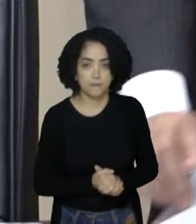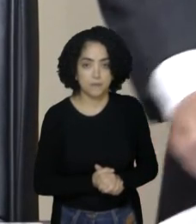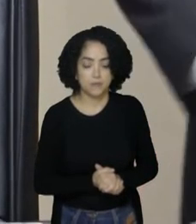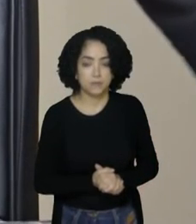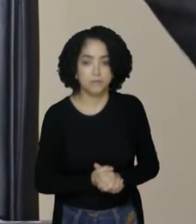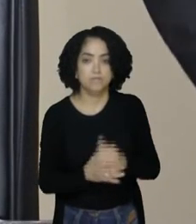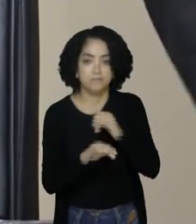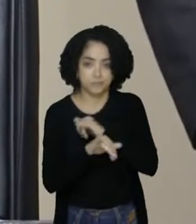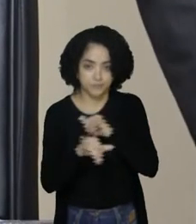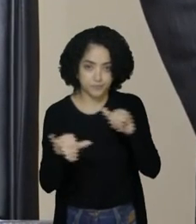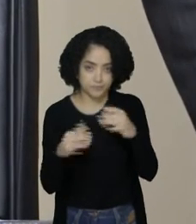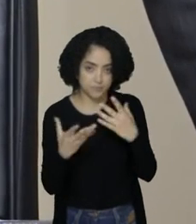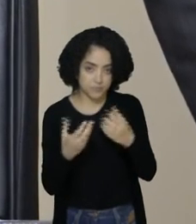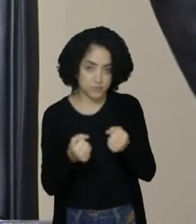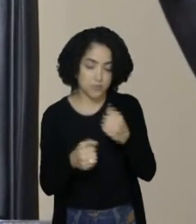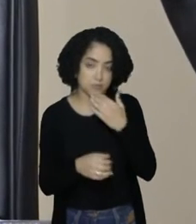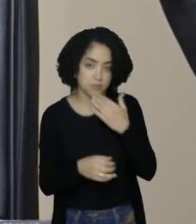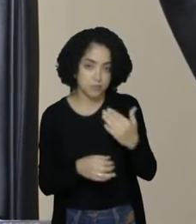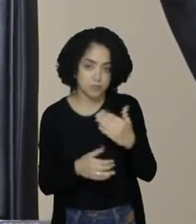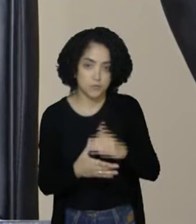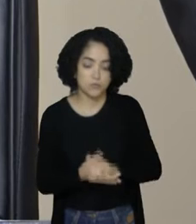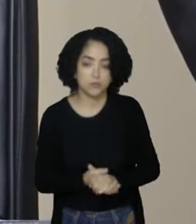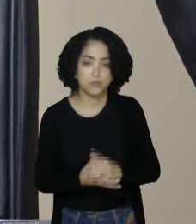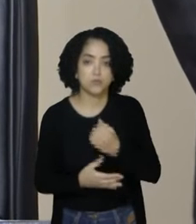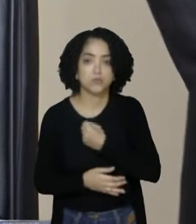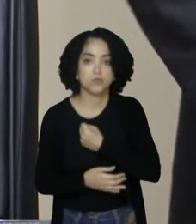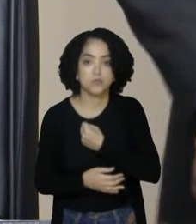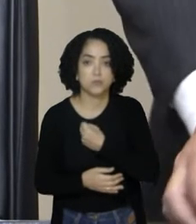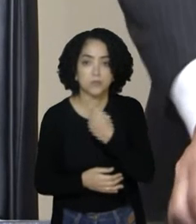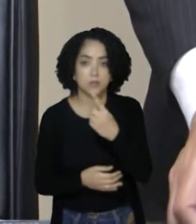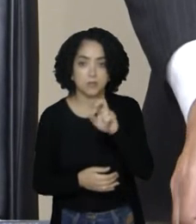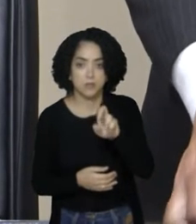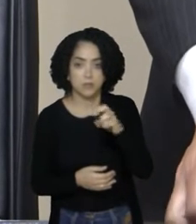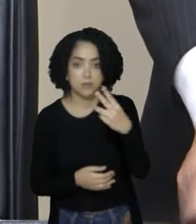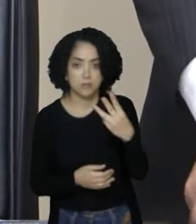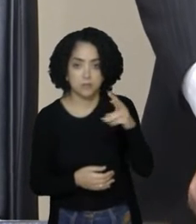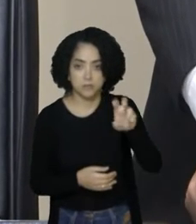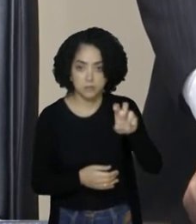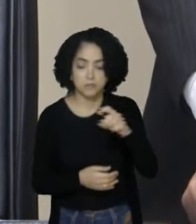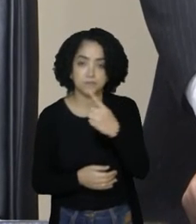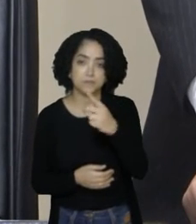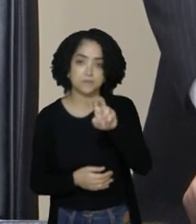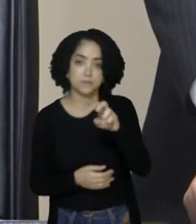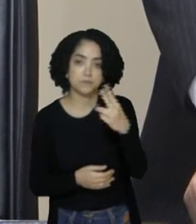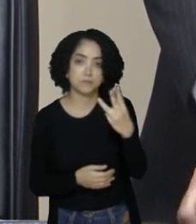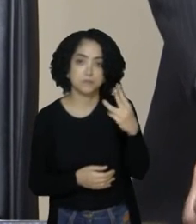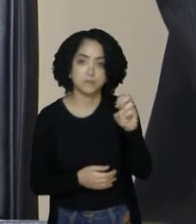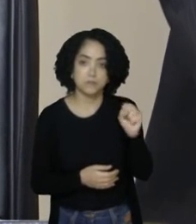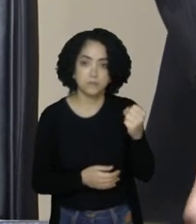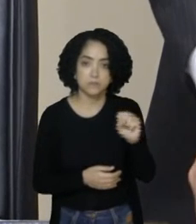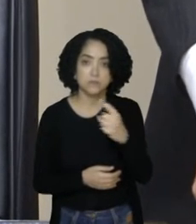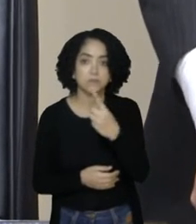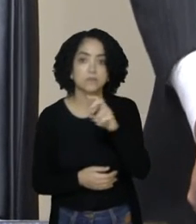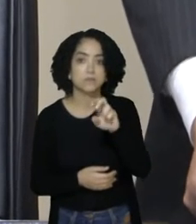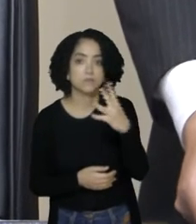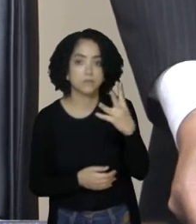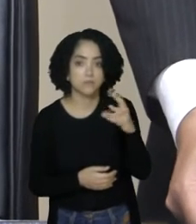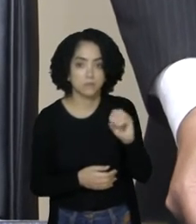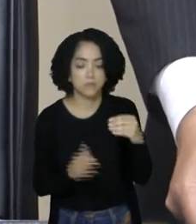comunica que difere os seguintes requerimentos: requerimento 1535, 1538 e 1540